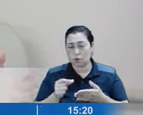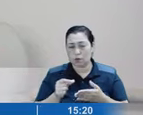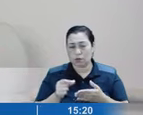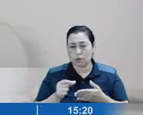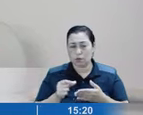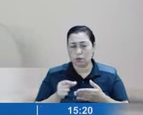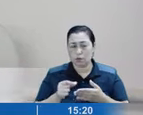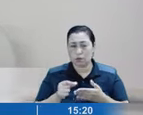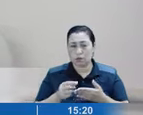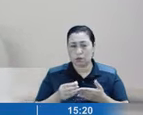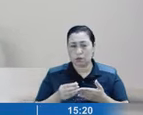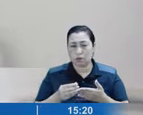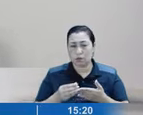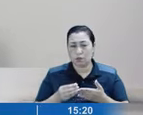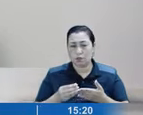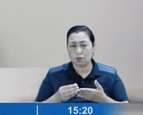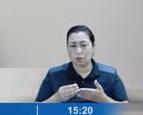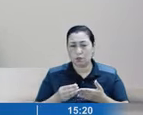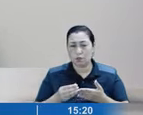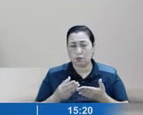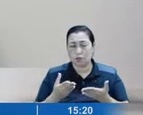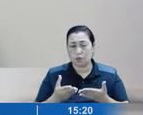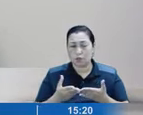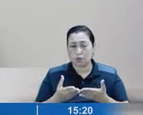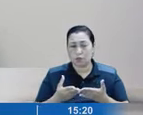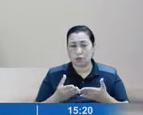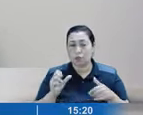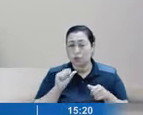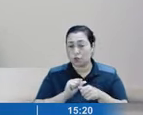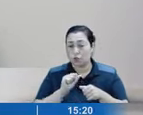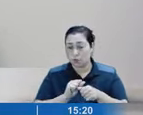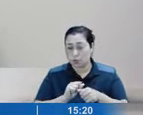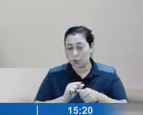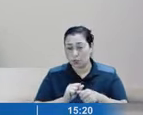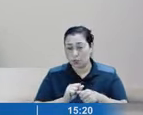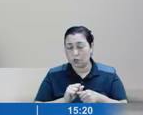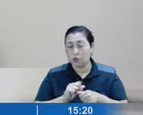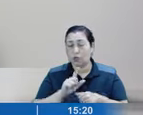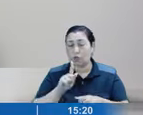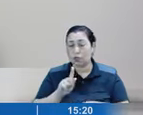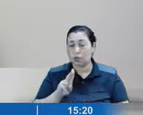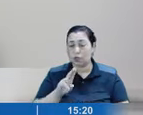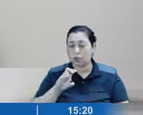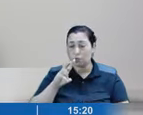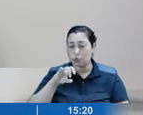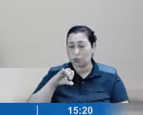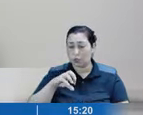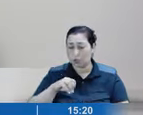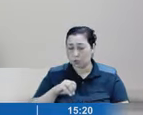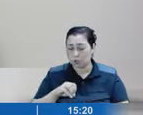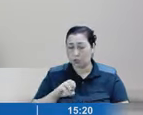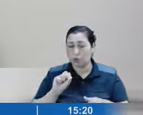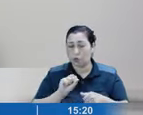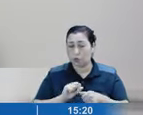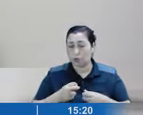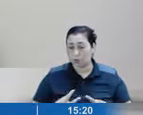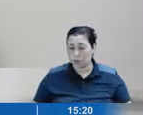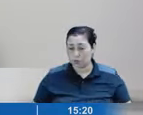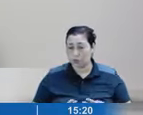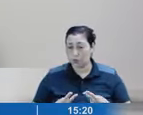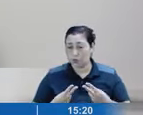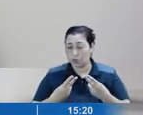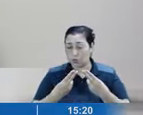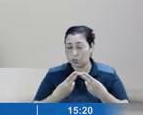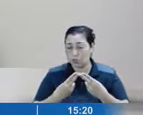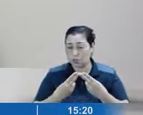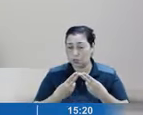Minimamente invasivo, né? E aí foi feita a radioquimioterapia, ela fez a cirurgia, fez a